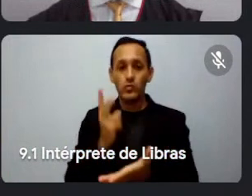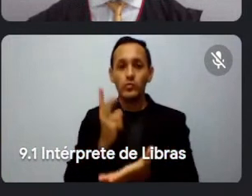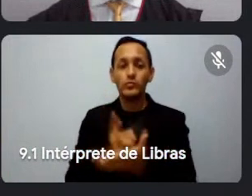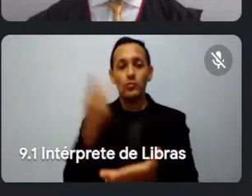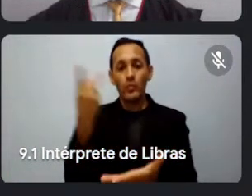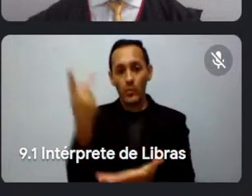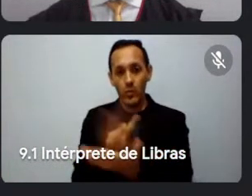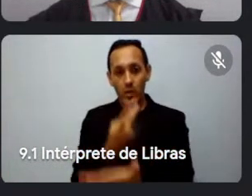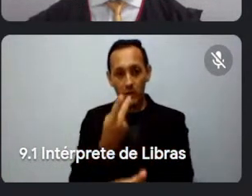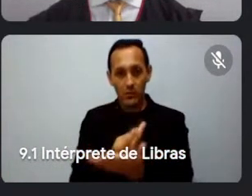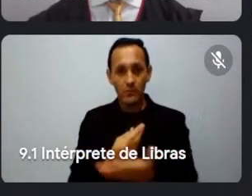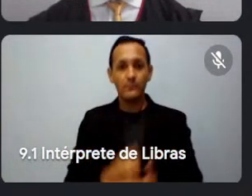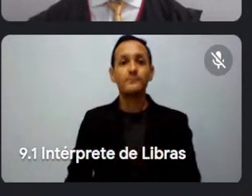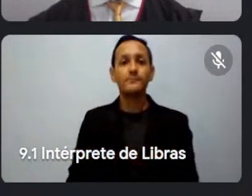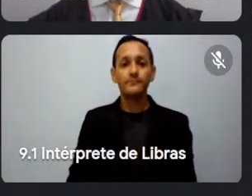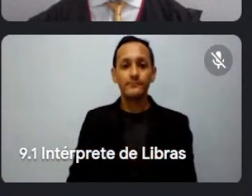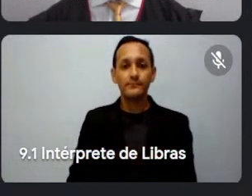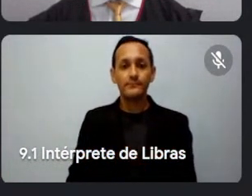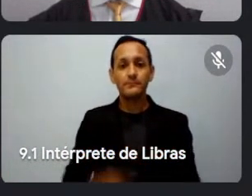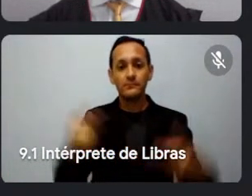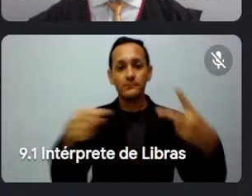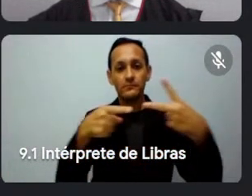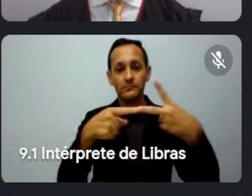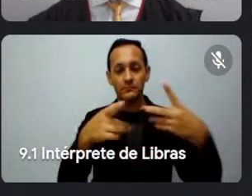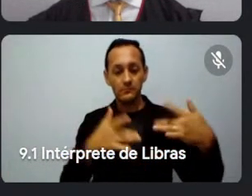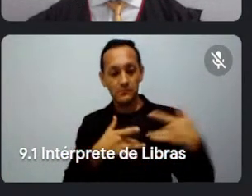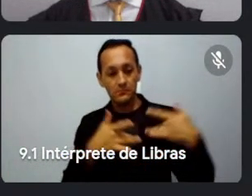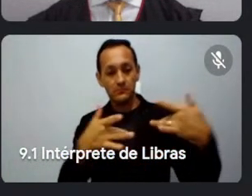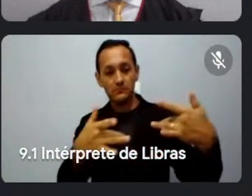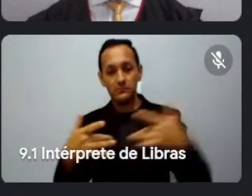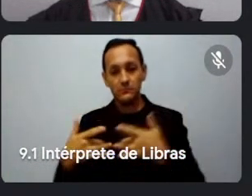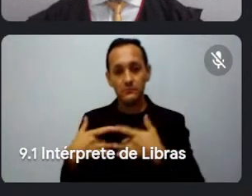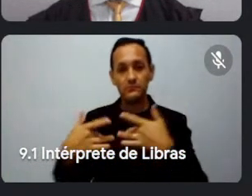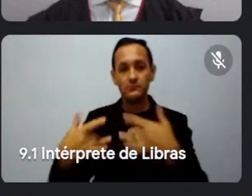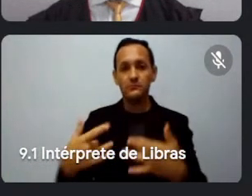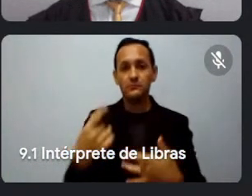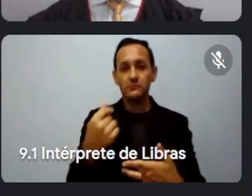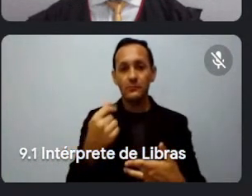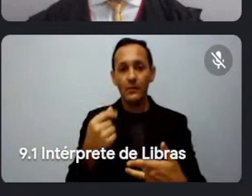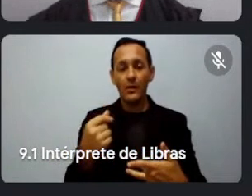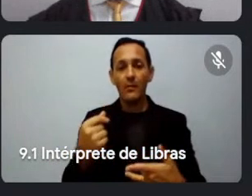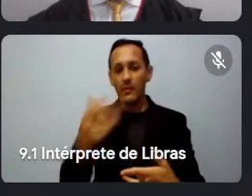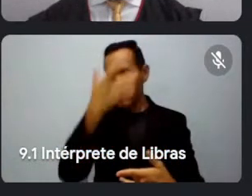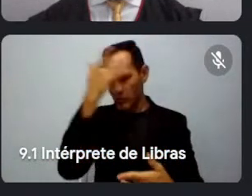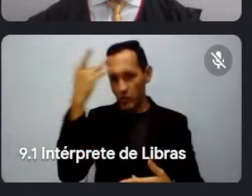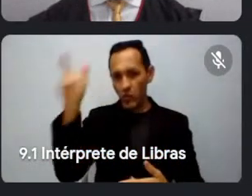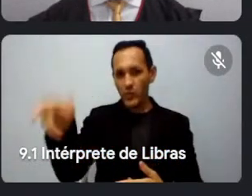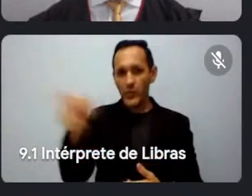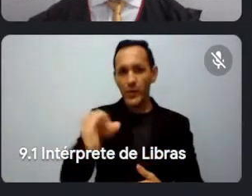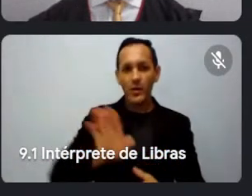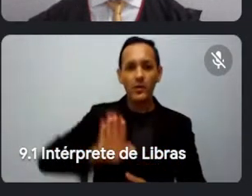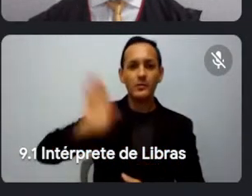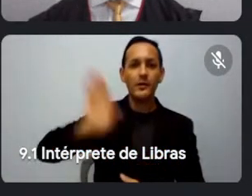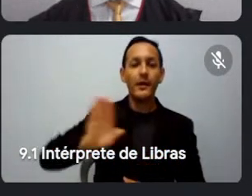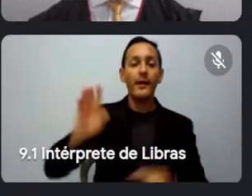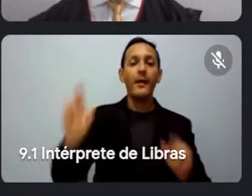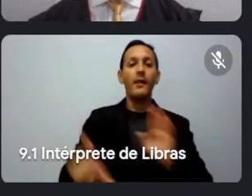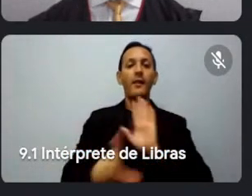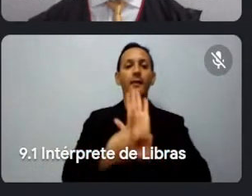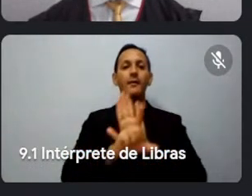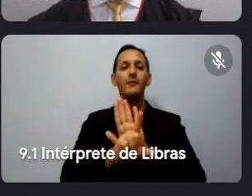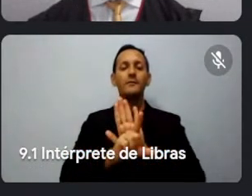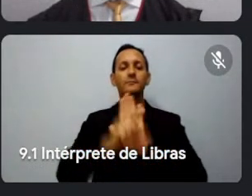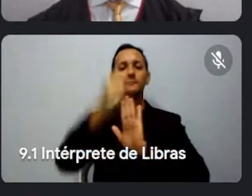persiste em relação as doações aos demais candidatos o presente a legislação é clara não o